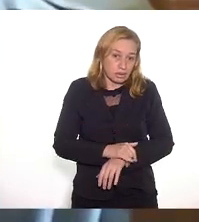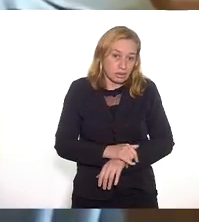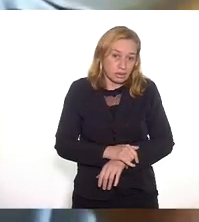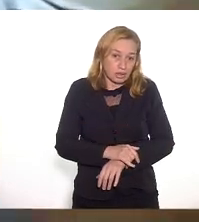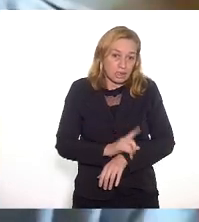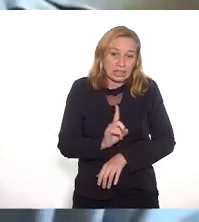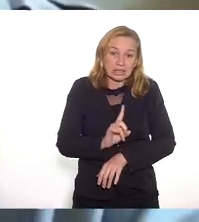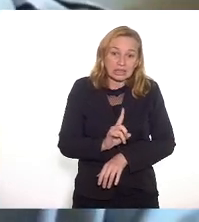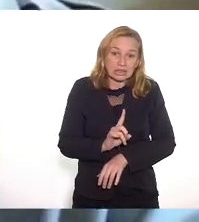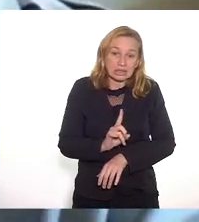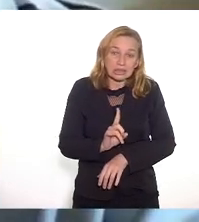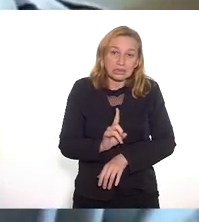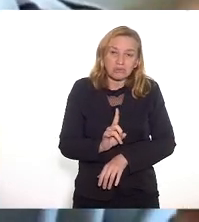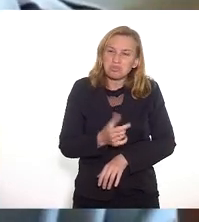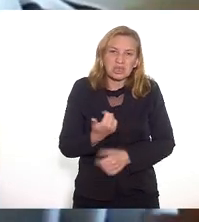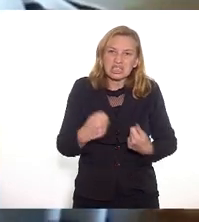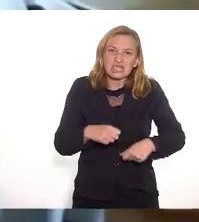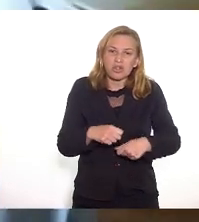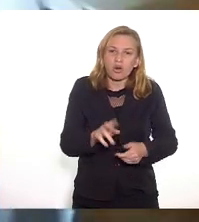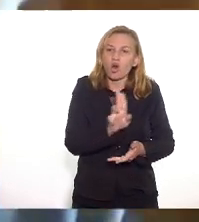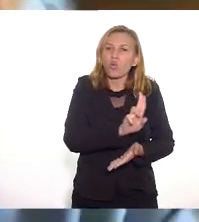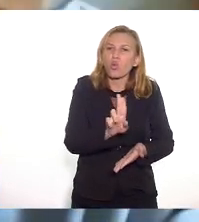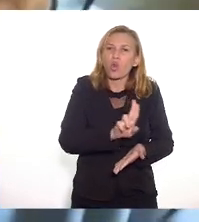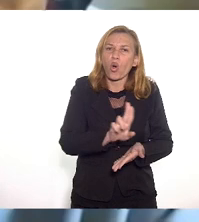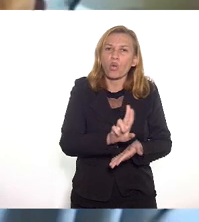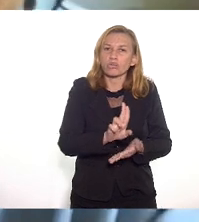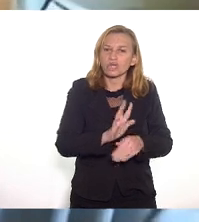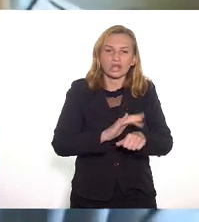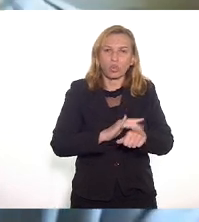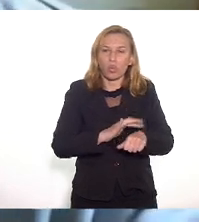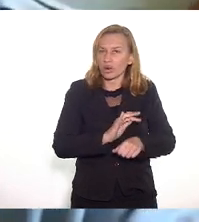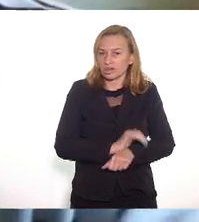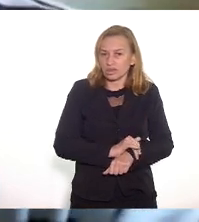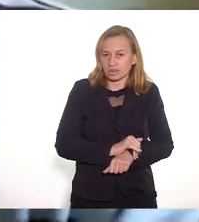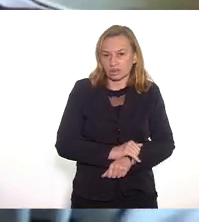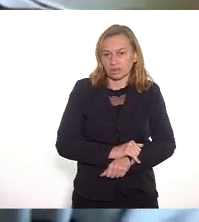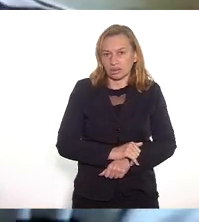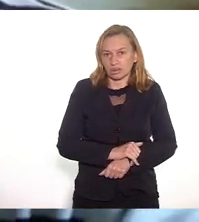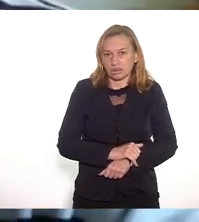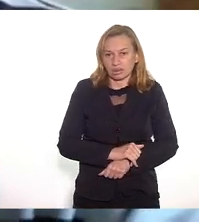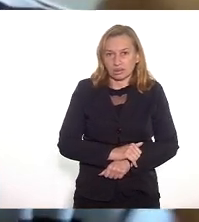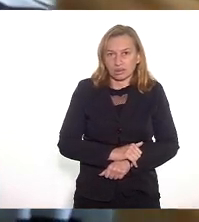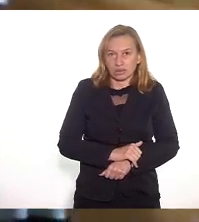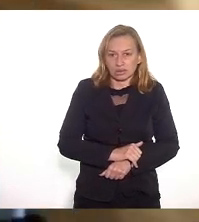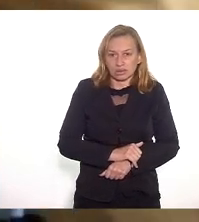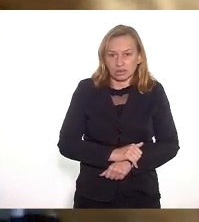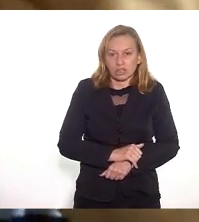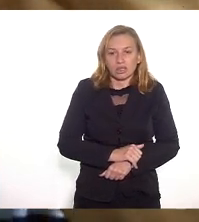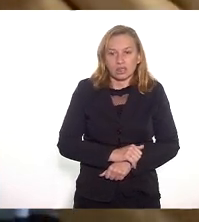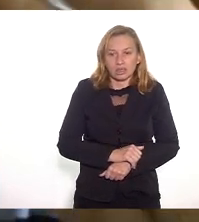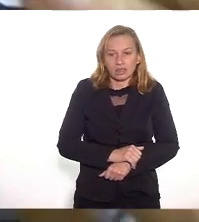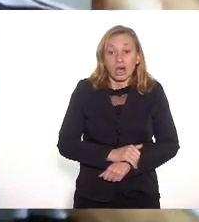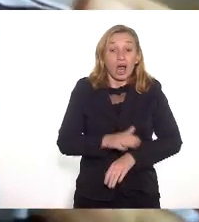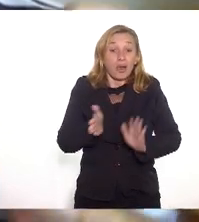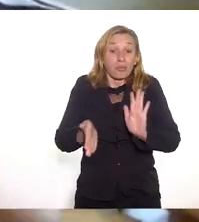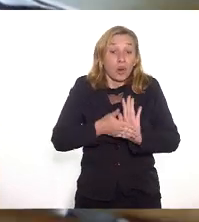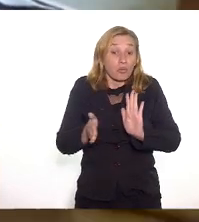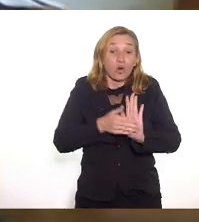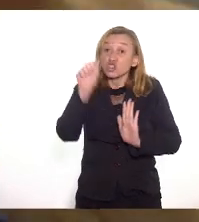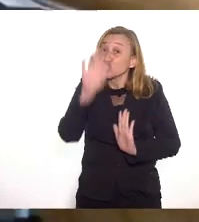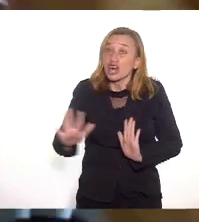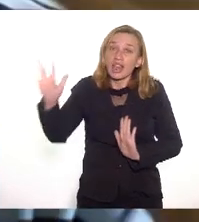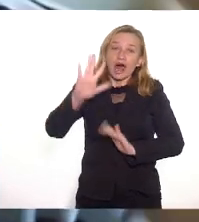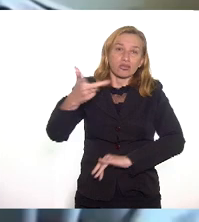não nominar, porque o que está pegando aí é ter nominado o Covid-19. E ele está fazendo uma proposta geral